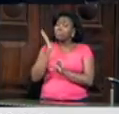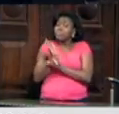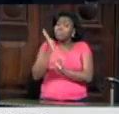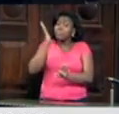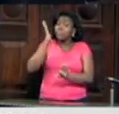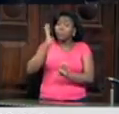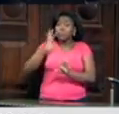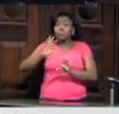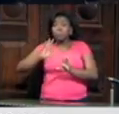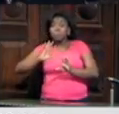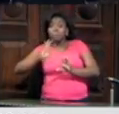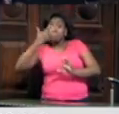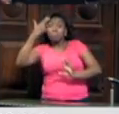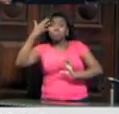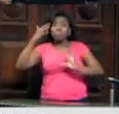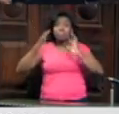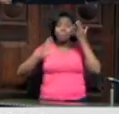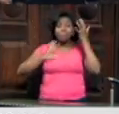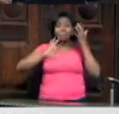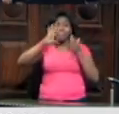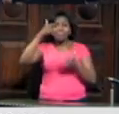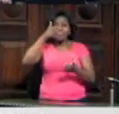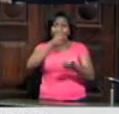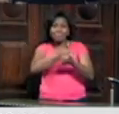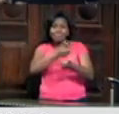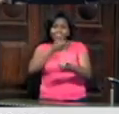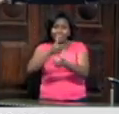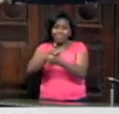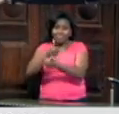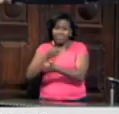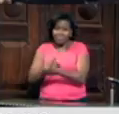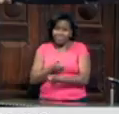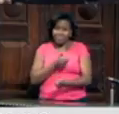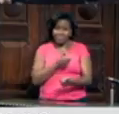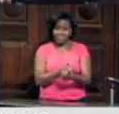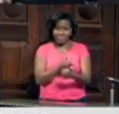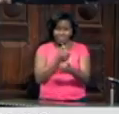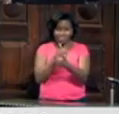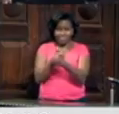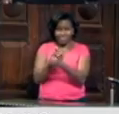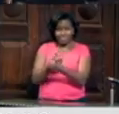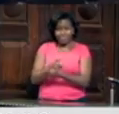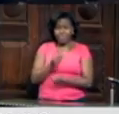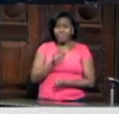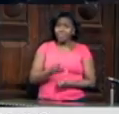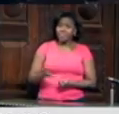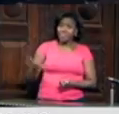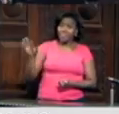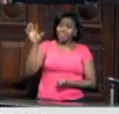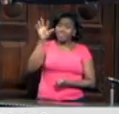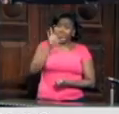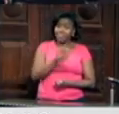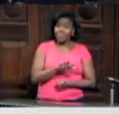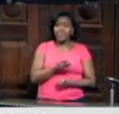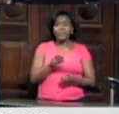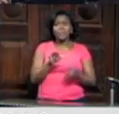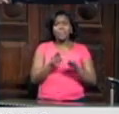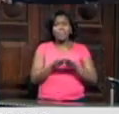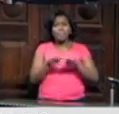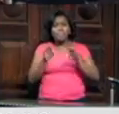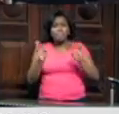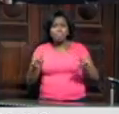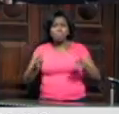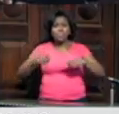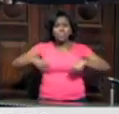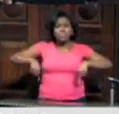os eventos que a Academia Carioca acompanhou com todo cuidado, e fazendo, inclusive, mesas